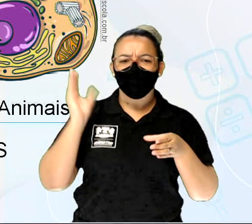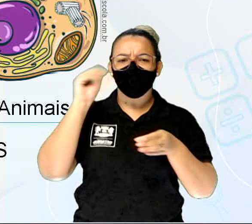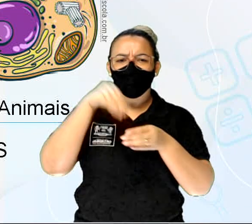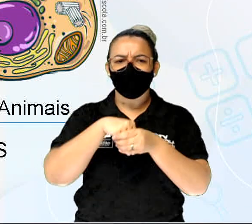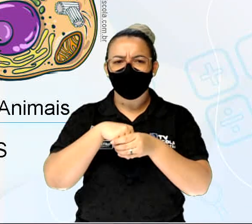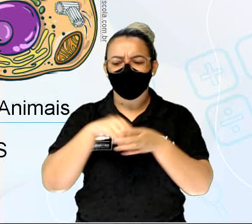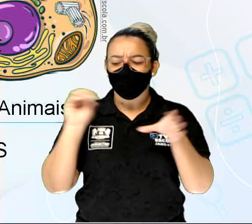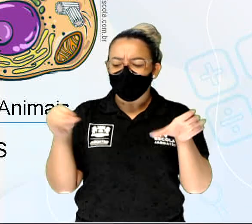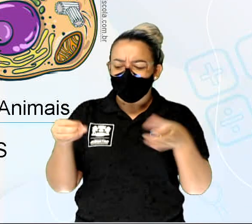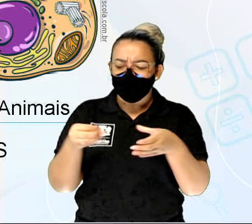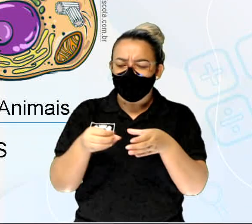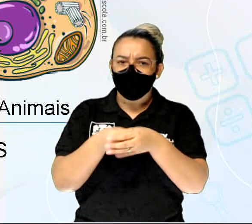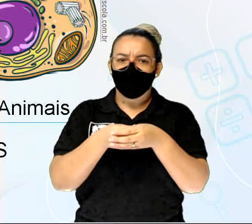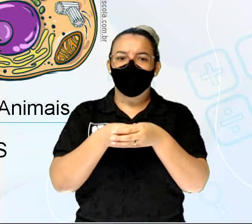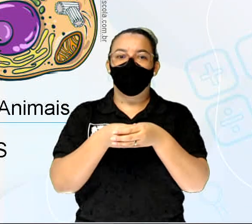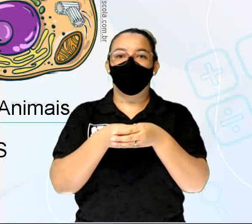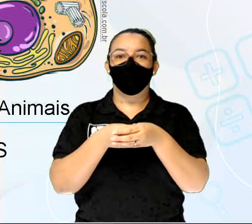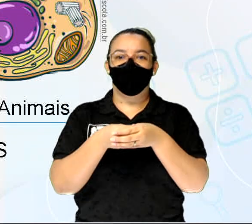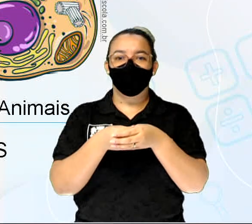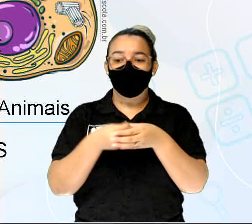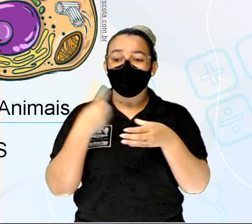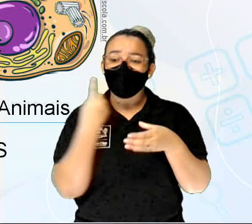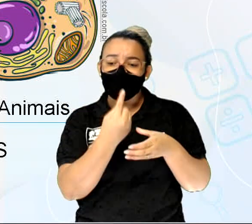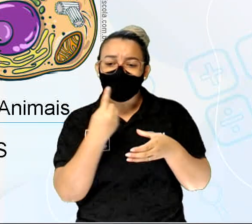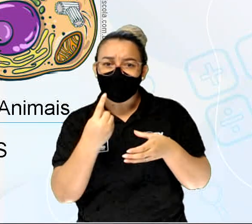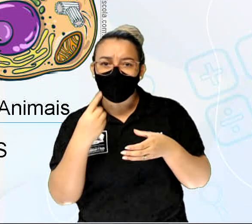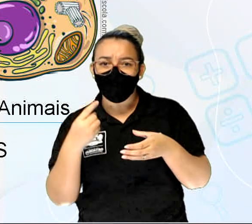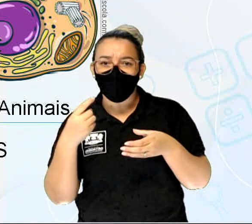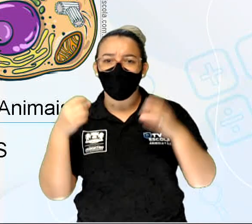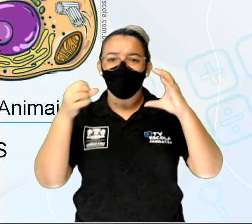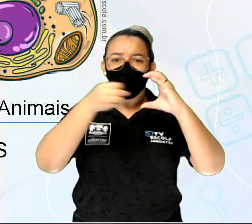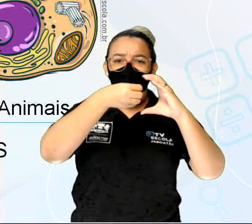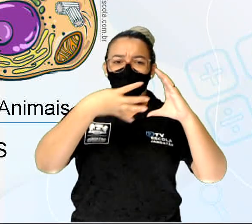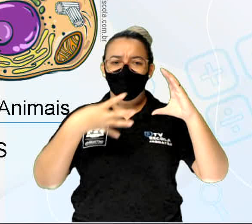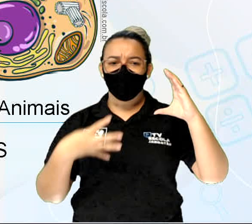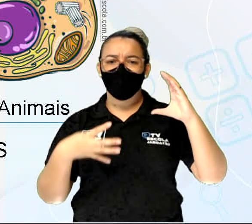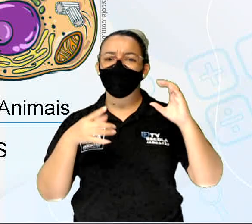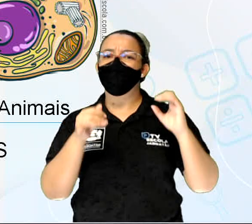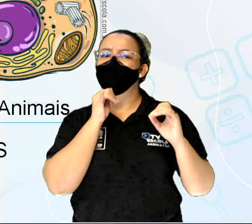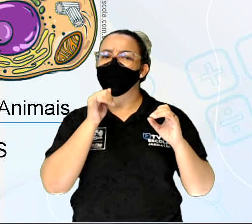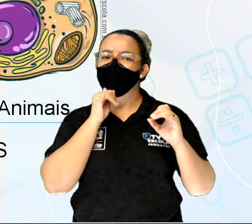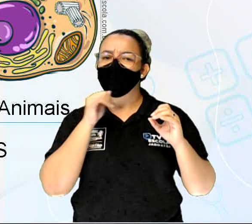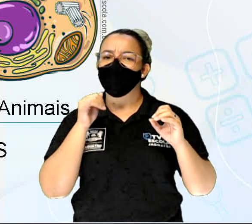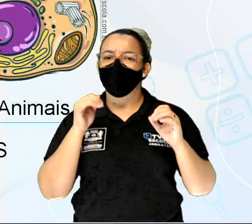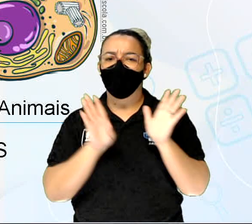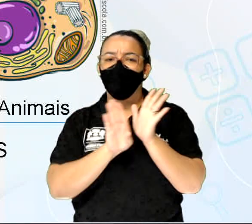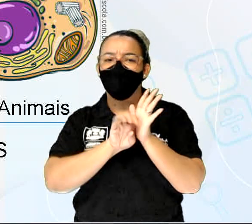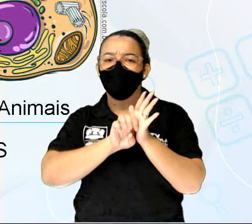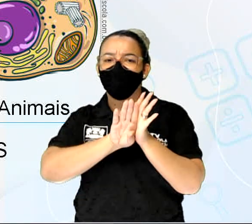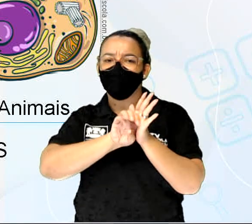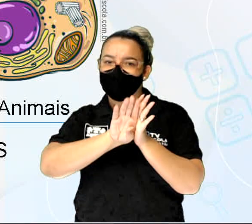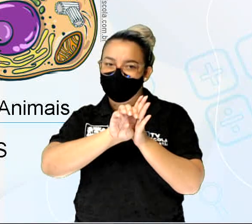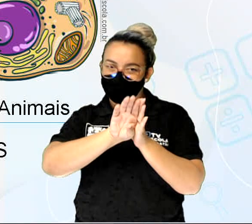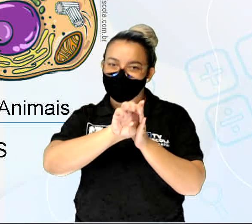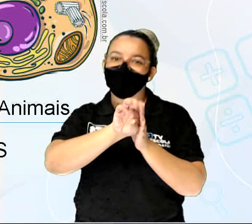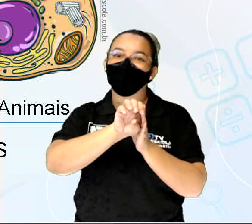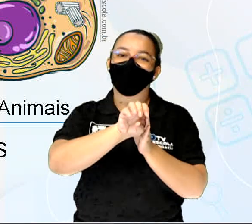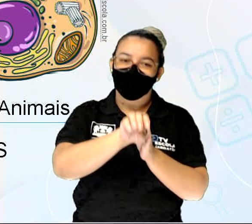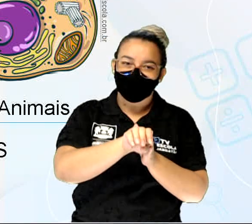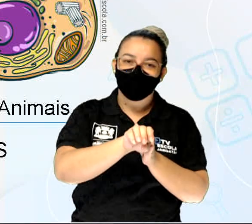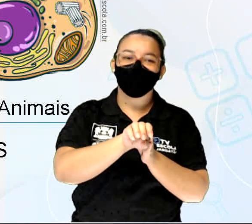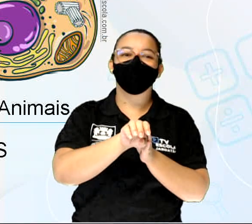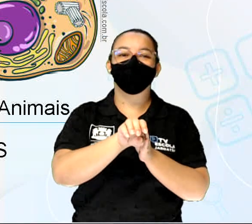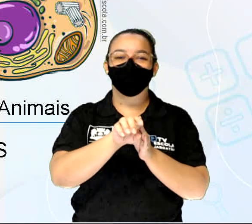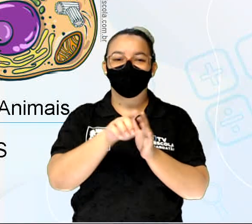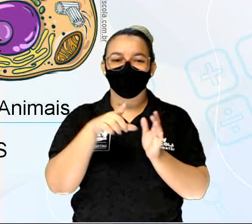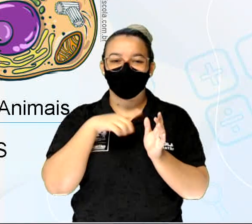células, cada uma com a sua característica. As bactérias têm as características das células da bactéria, inclusive